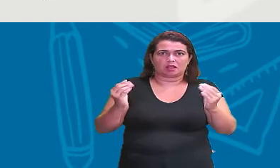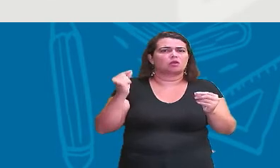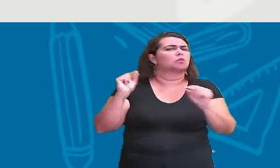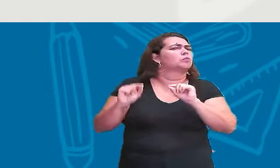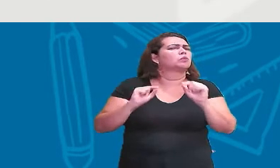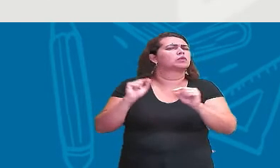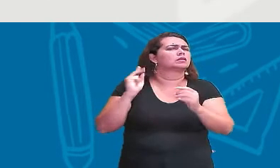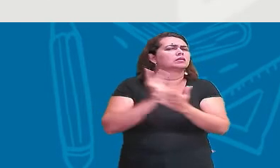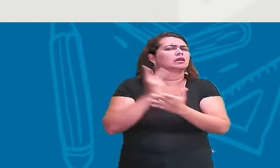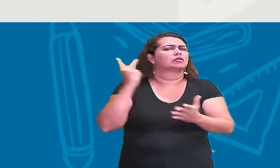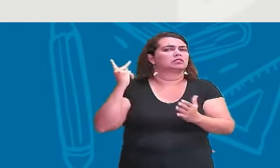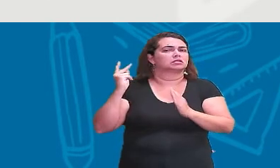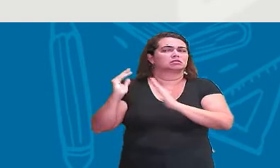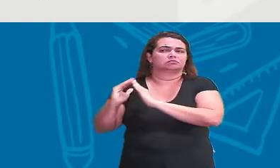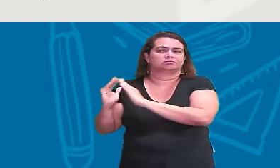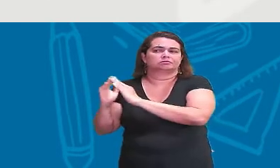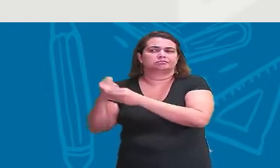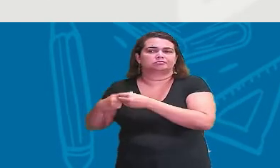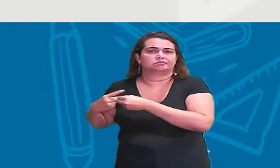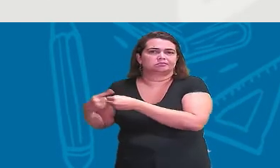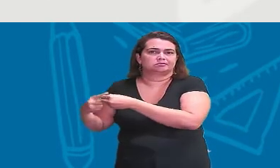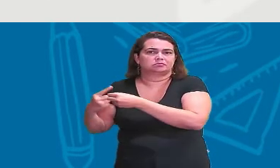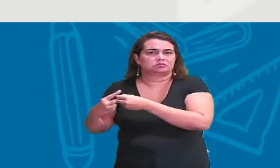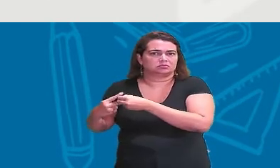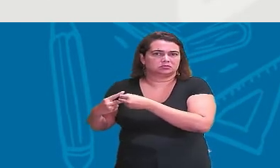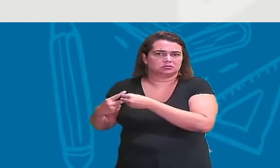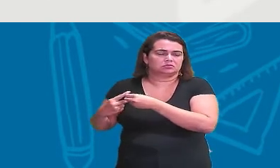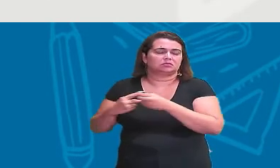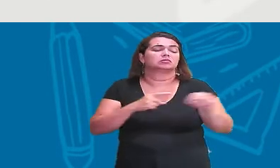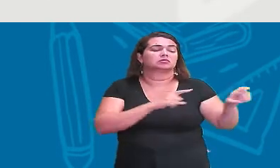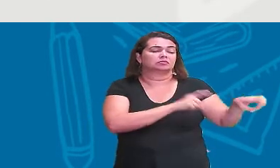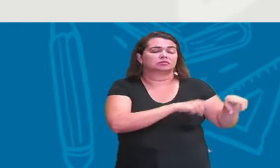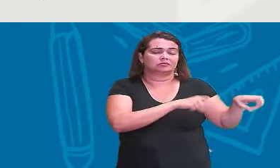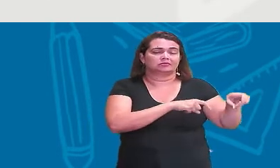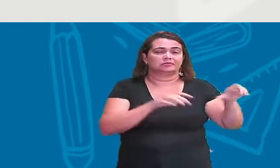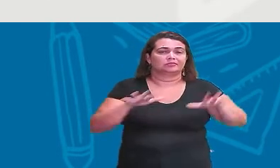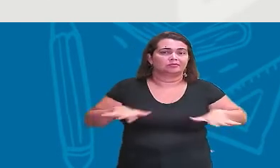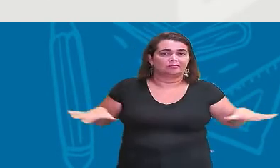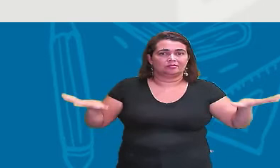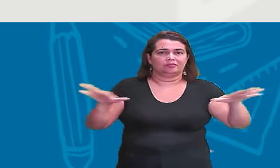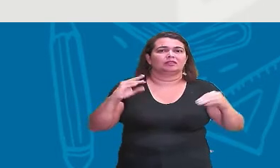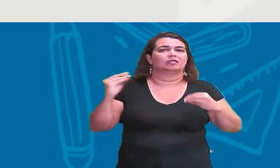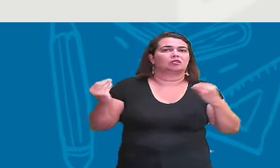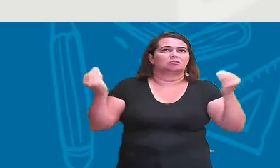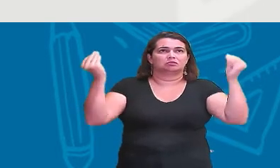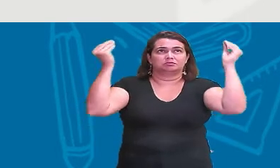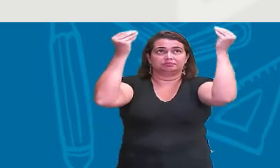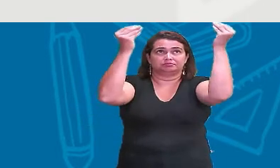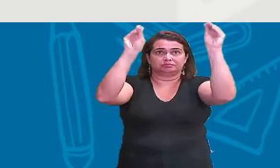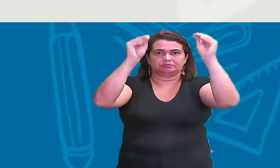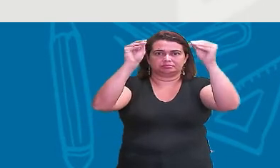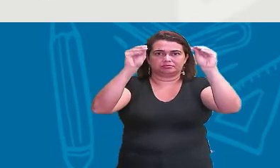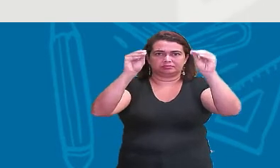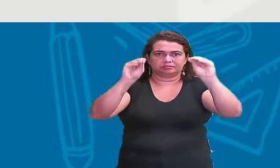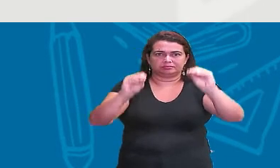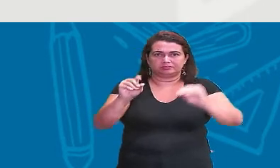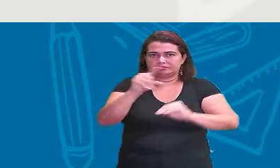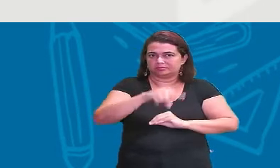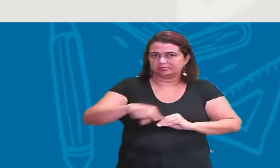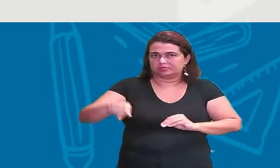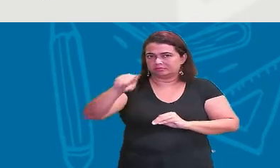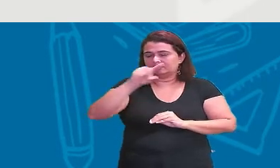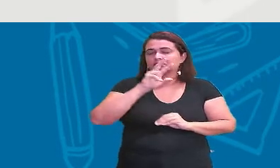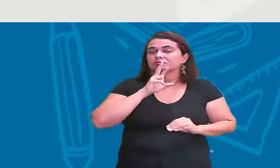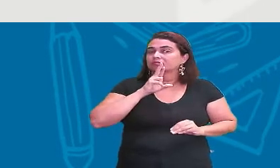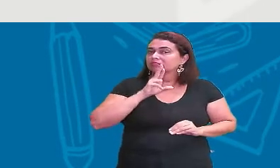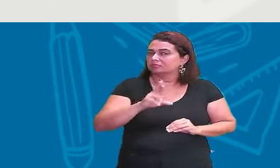das cidades, tanto da zona rural como da zona urbana. Desafio aí para vocês, tá, alunos? Faz aí